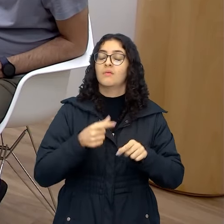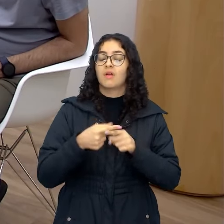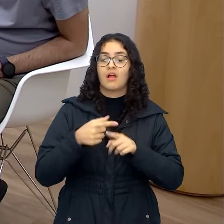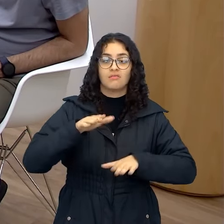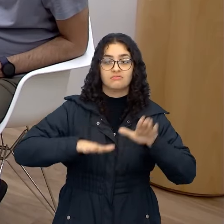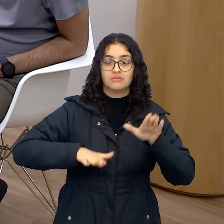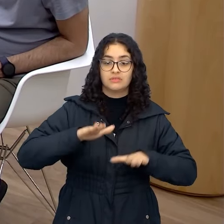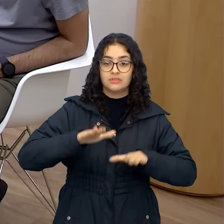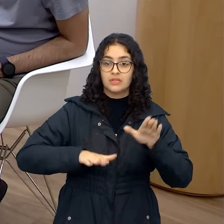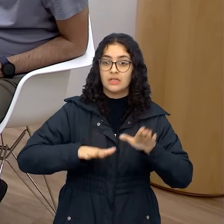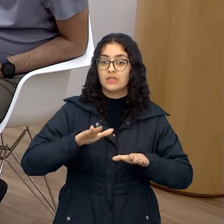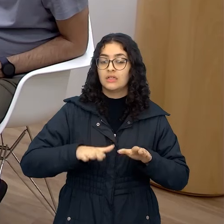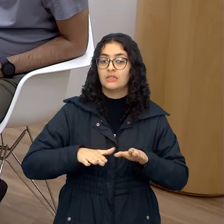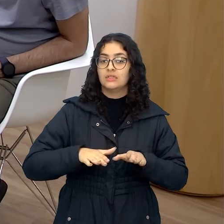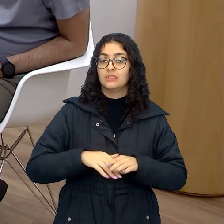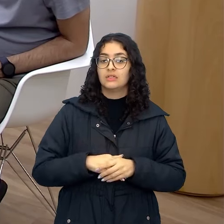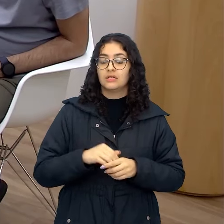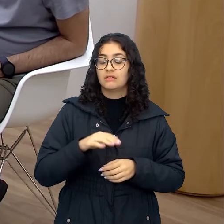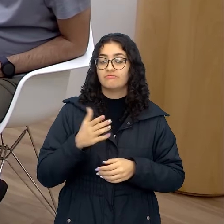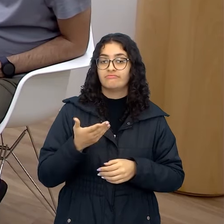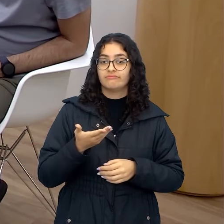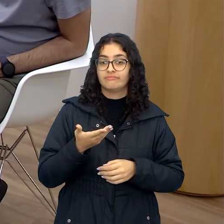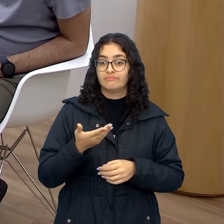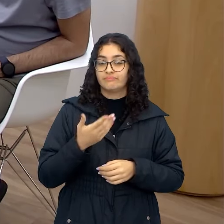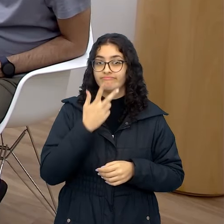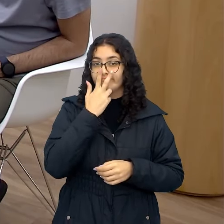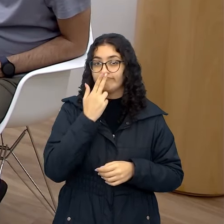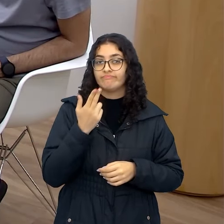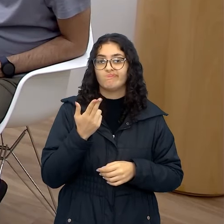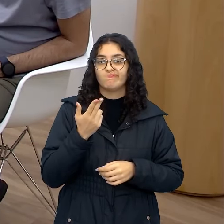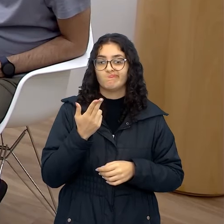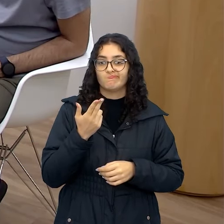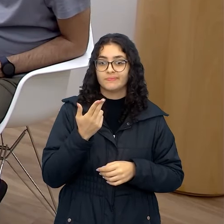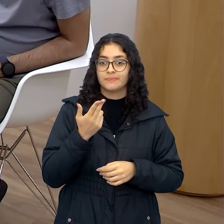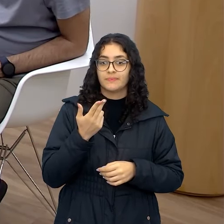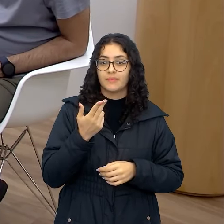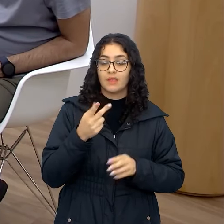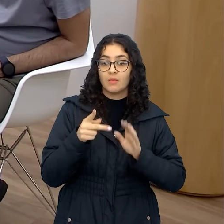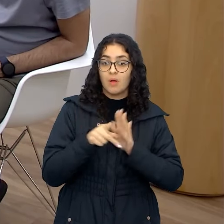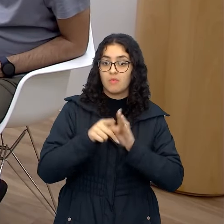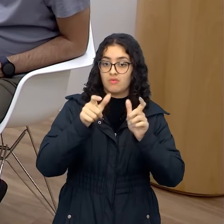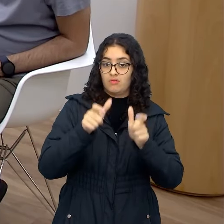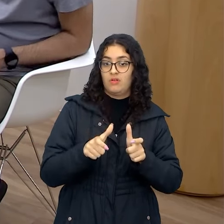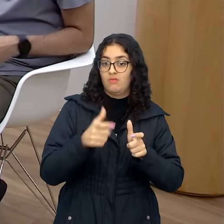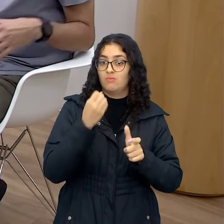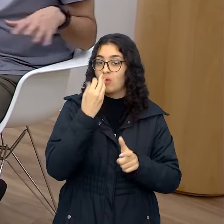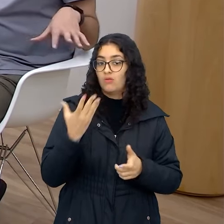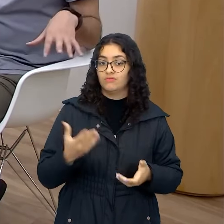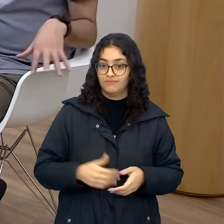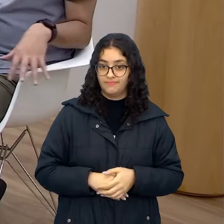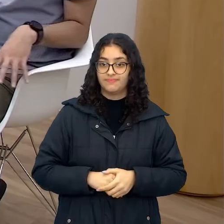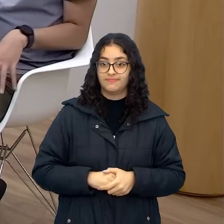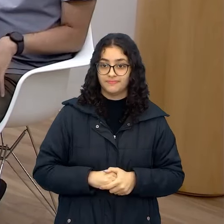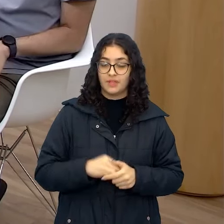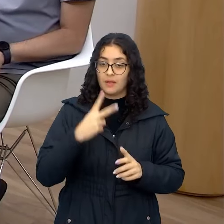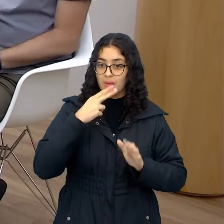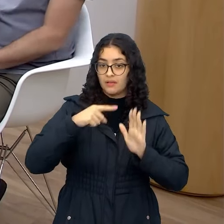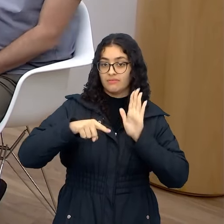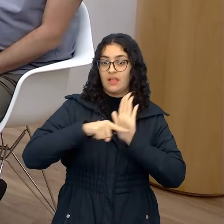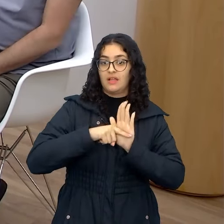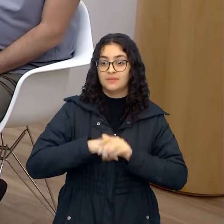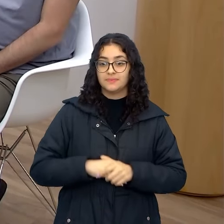porque, às vezes, ela pode acarretar não ser tão propícia para aquele local. Vai impactar aí de forma negativa,